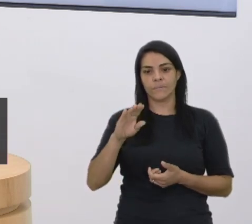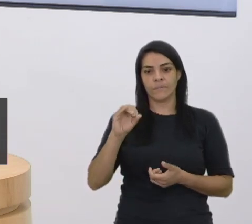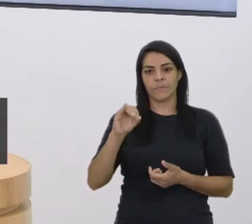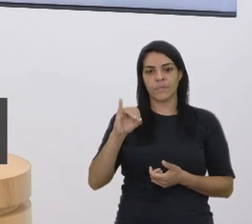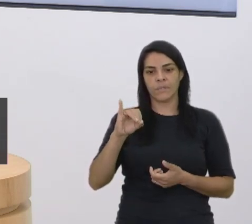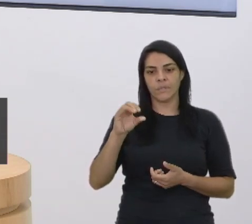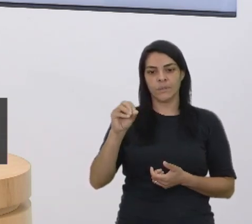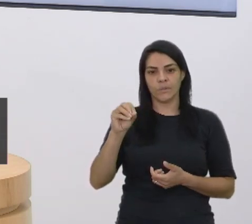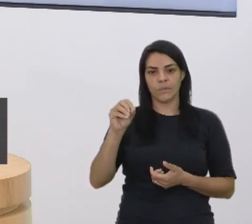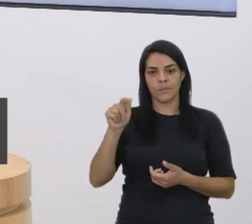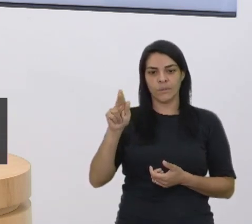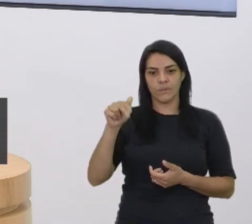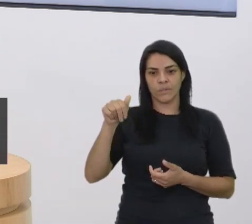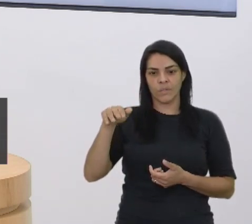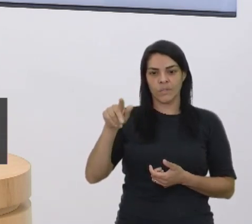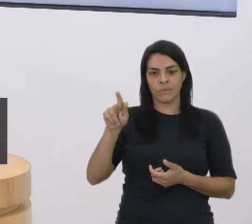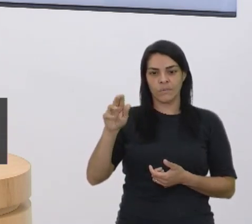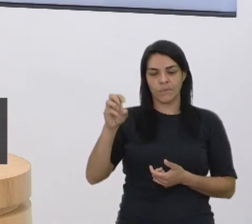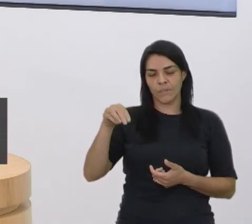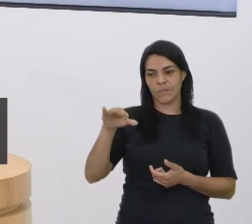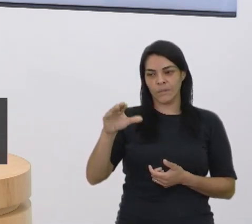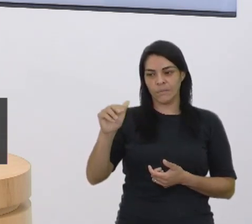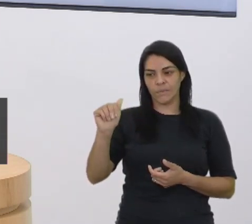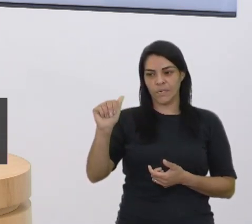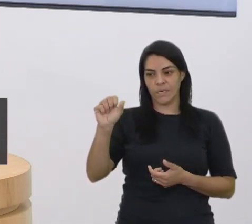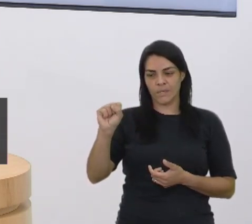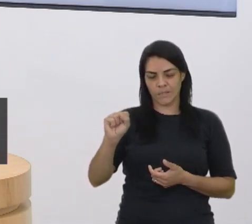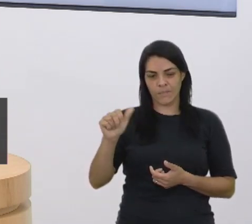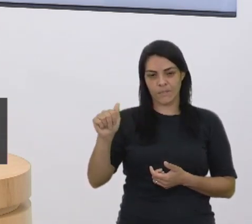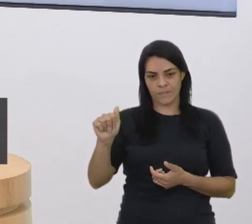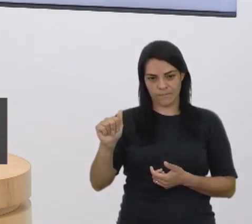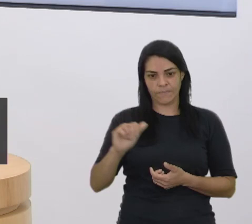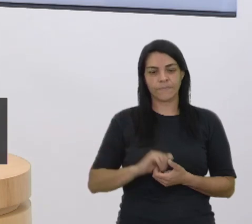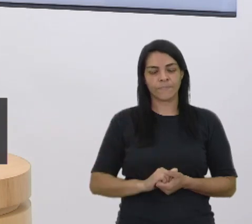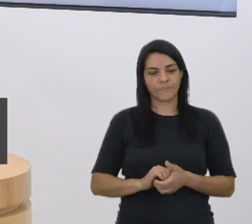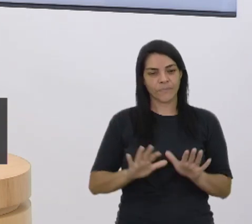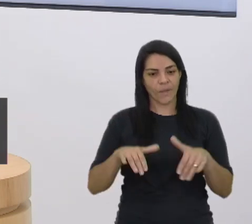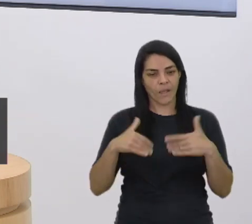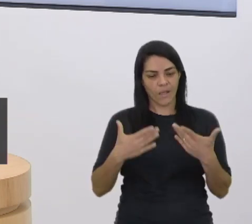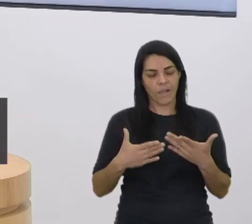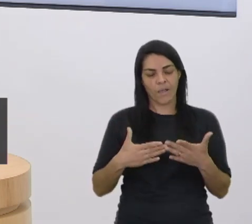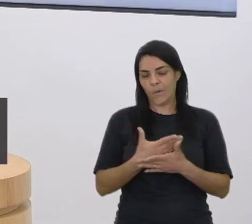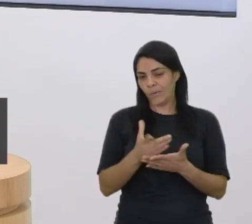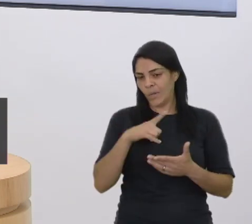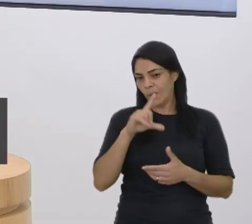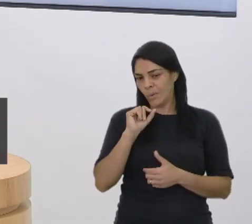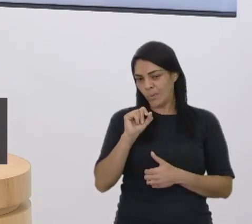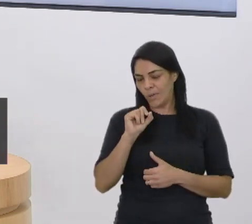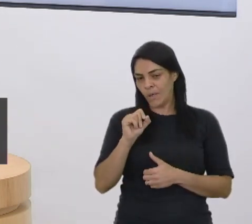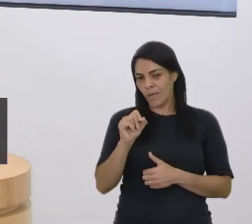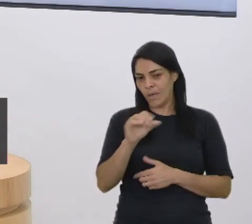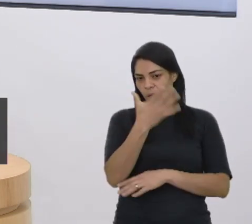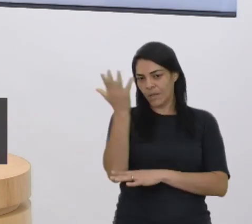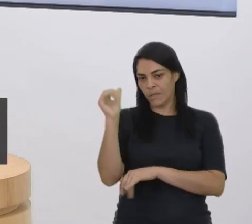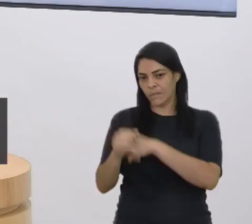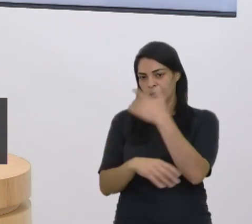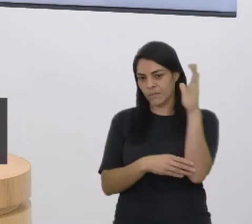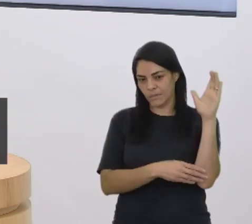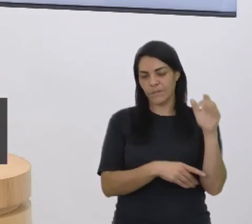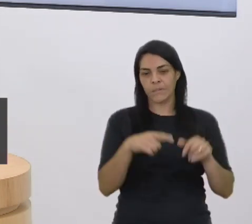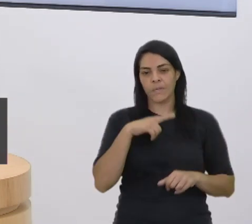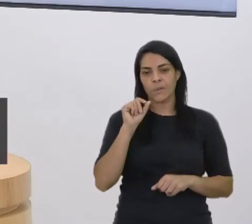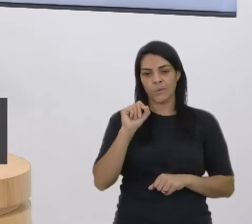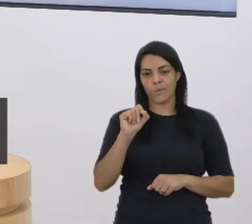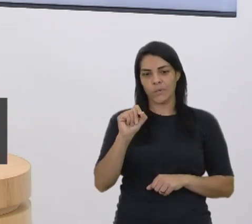peso, ele vai sentir o peso da ação humana. Então, obviamente que assim, é muito... A natureza, obviamente, ela gera